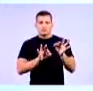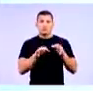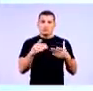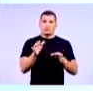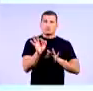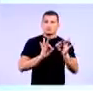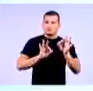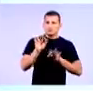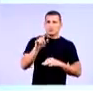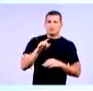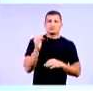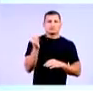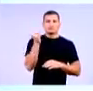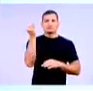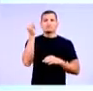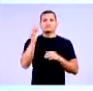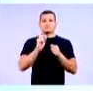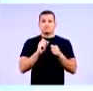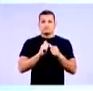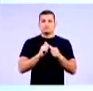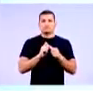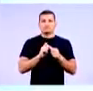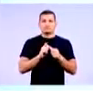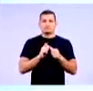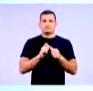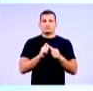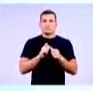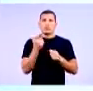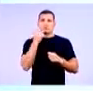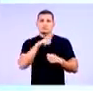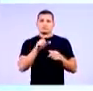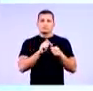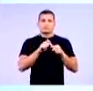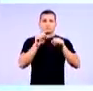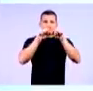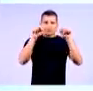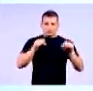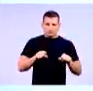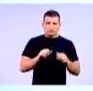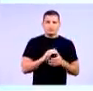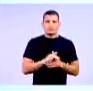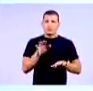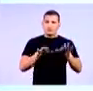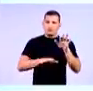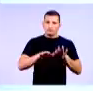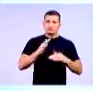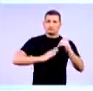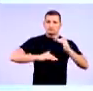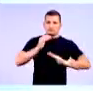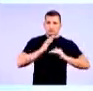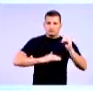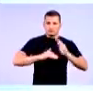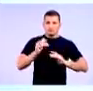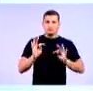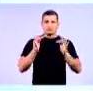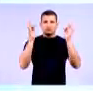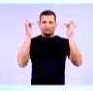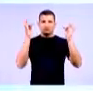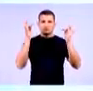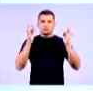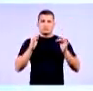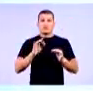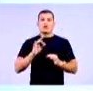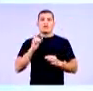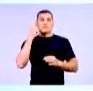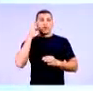gente consiga desenvolver um sistema eficiente. Tá? Muitas vezes o profissional de tecnologia ele fica ali alienado à